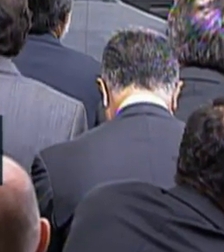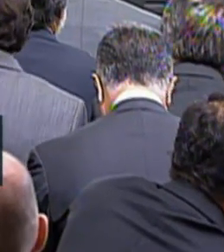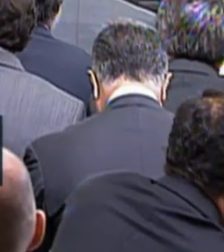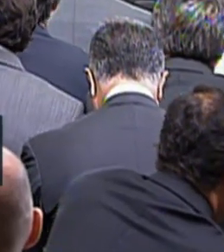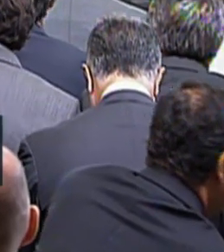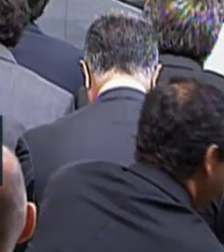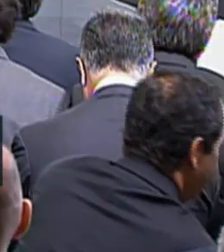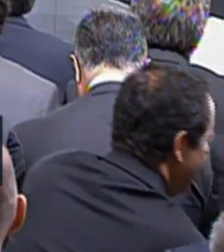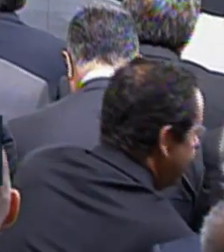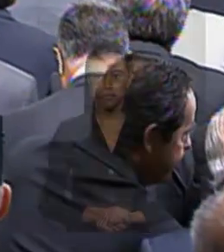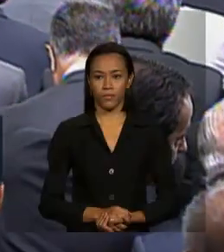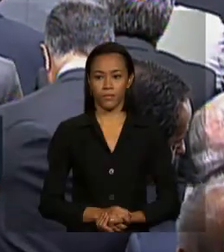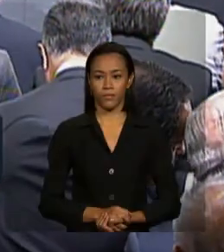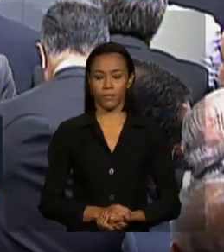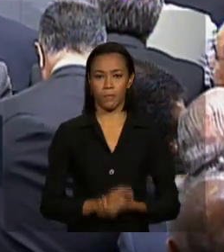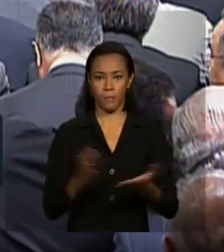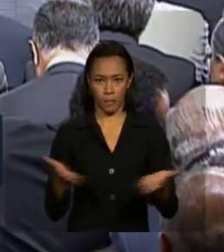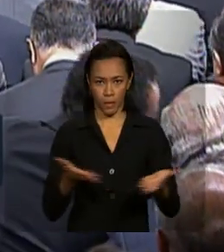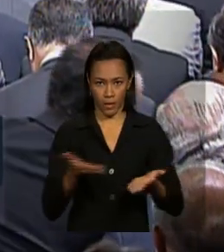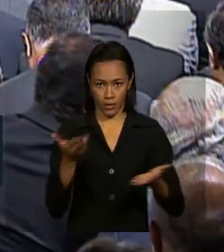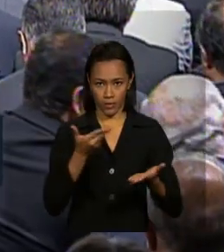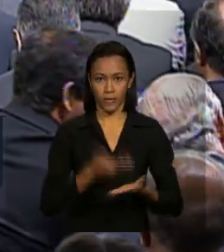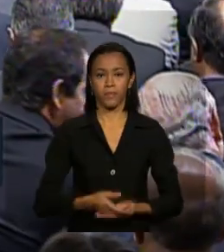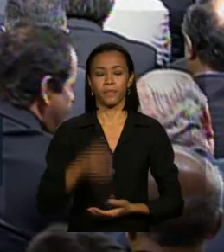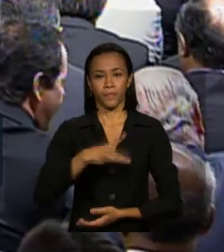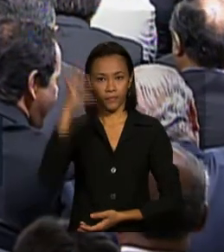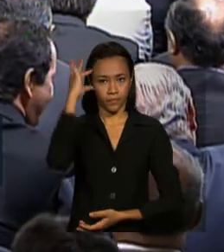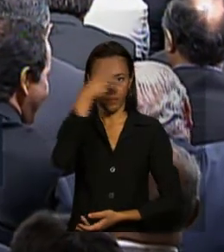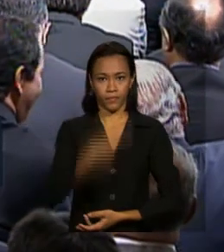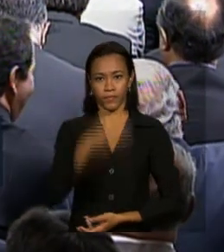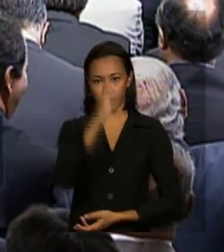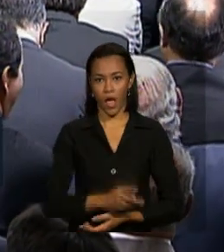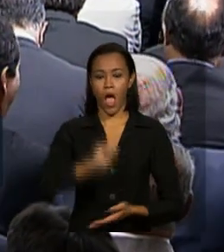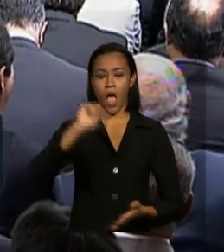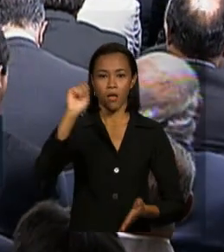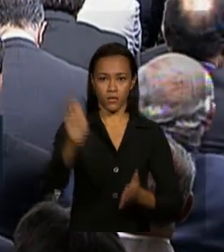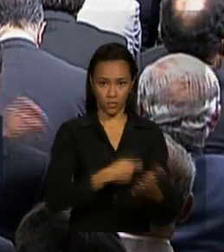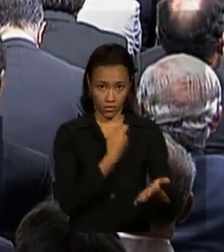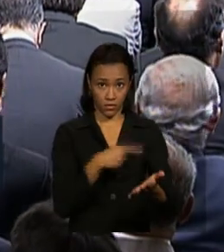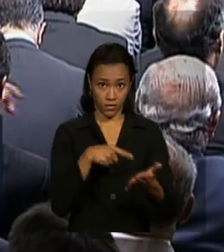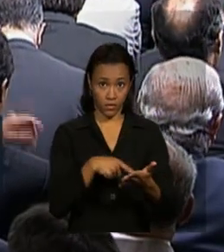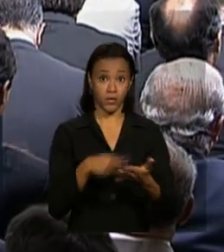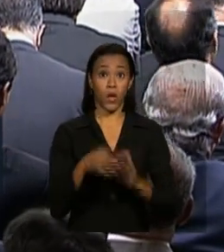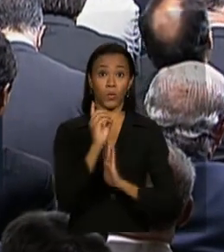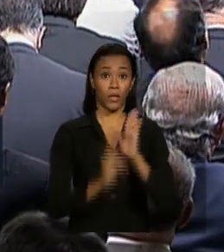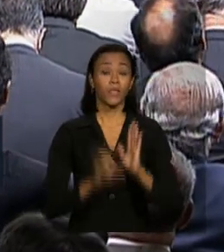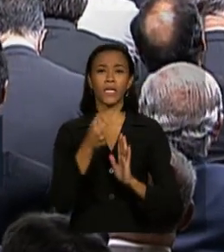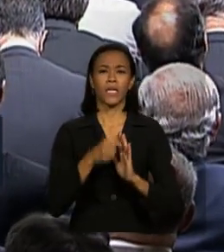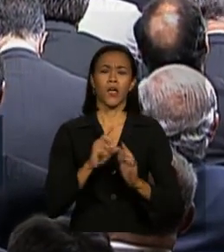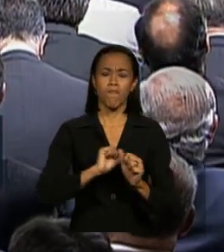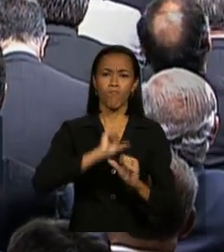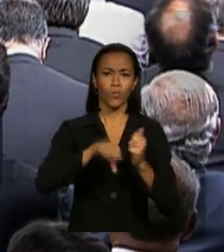É nesse instante a senhora Presidenta da República assina Decreto que altera a composição